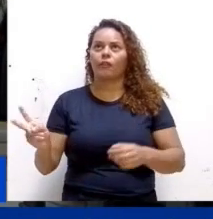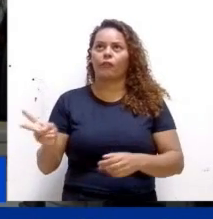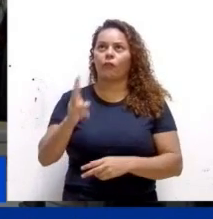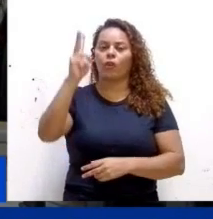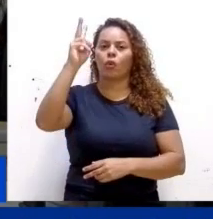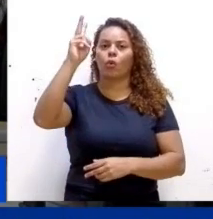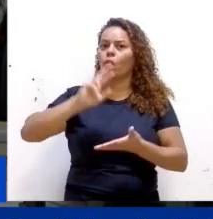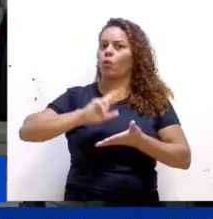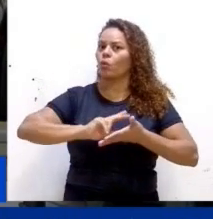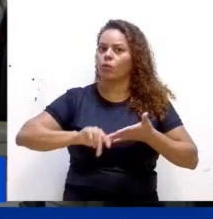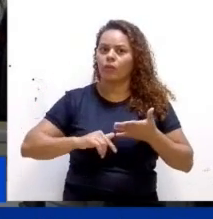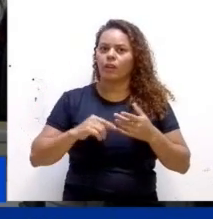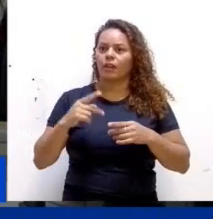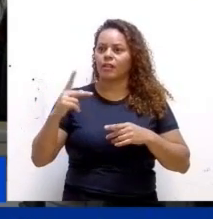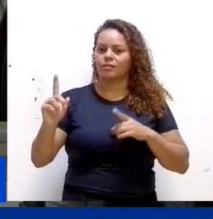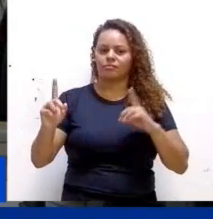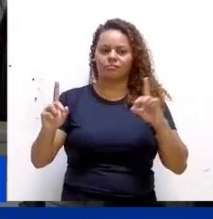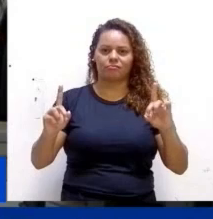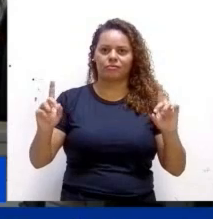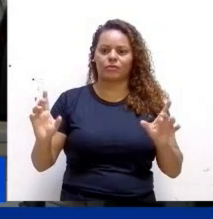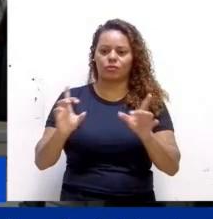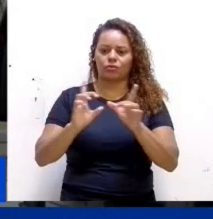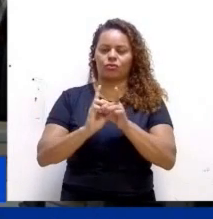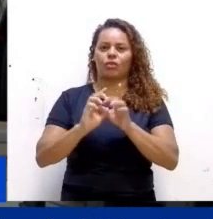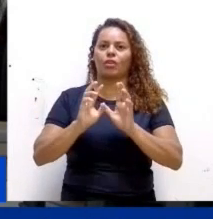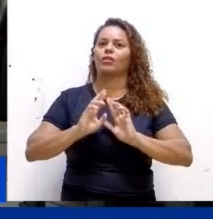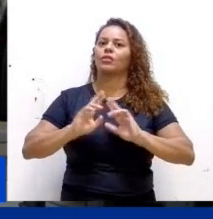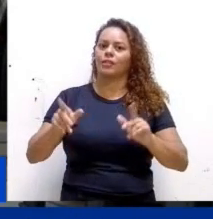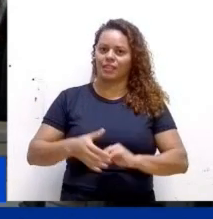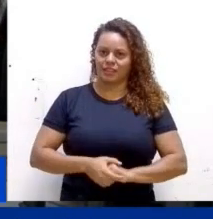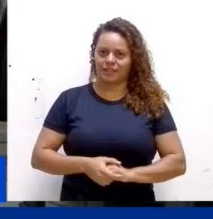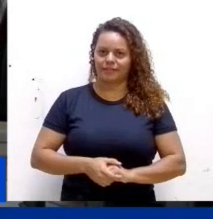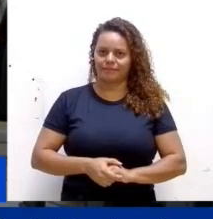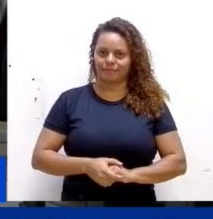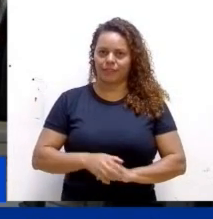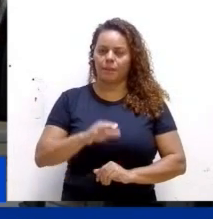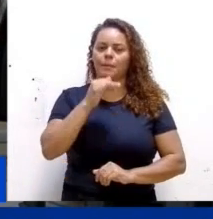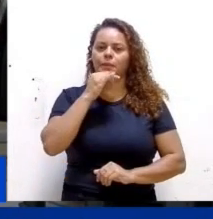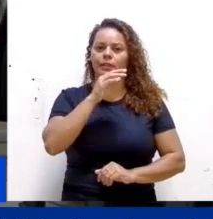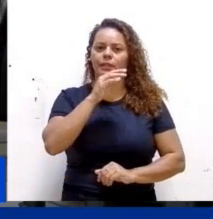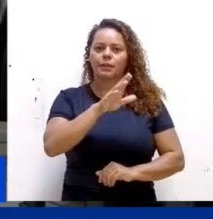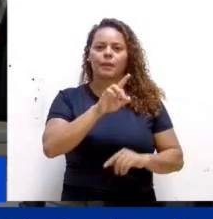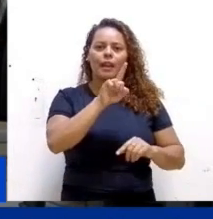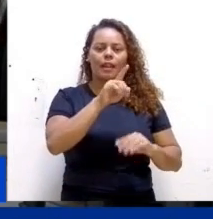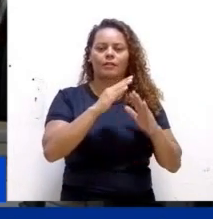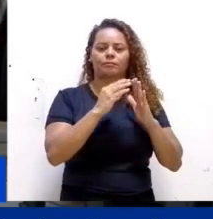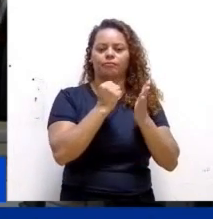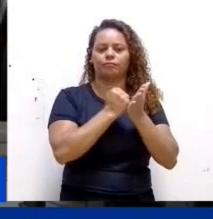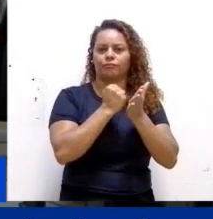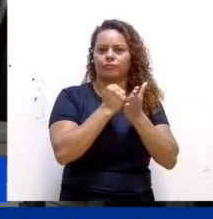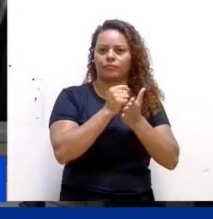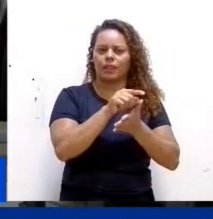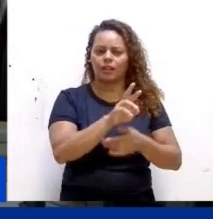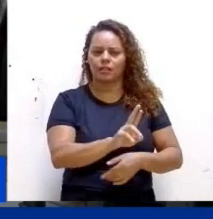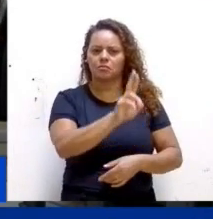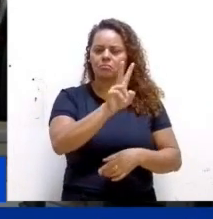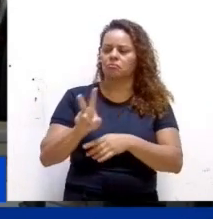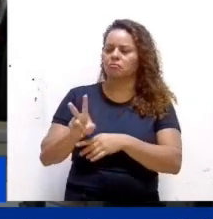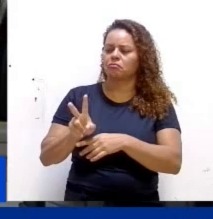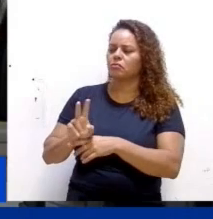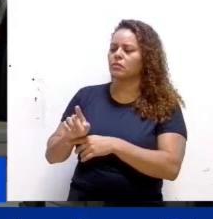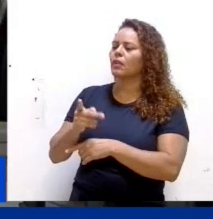o legislador, ele se cerca de cautelas, de cuidados em relação ao